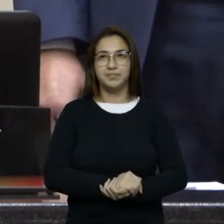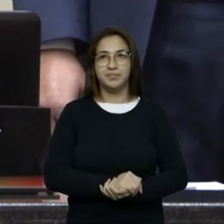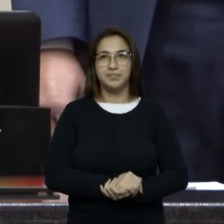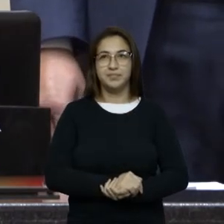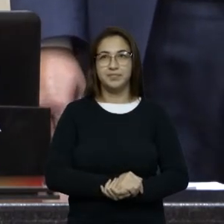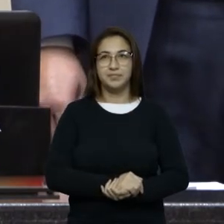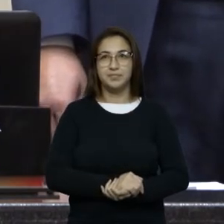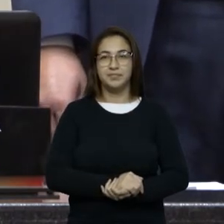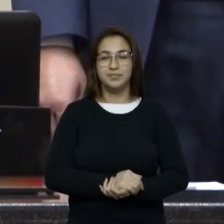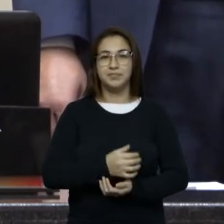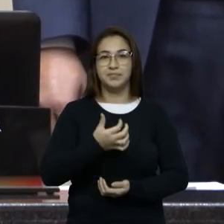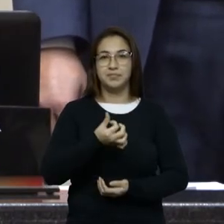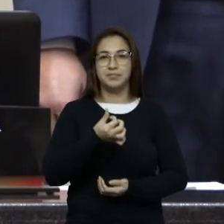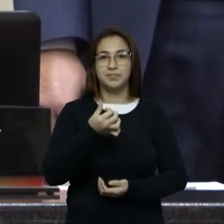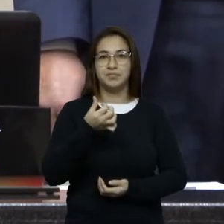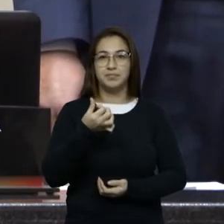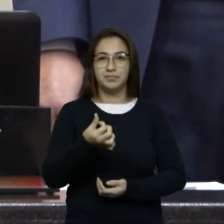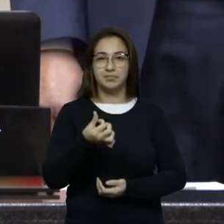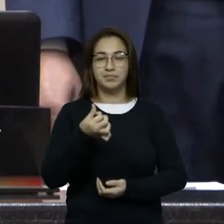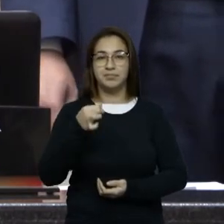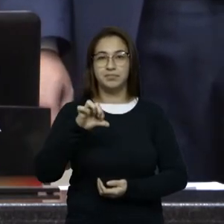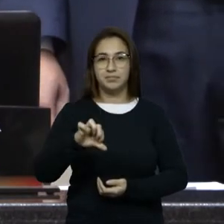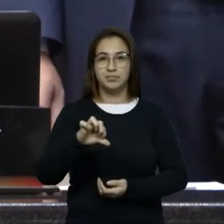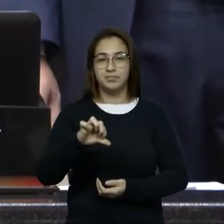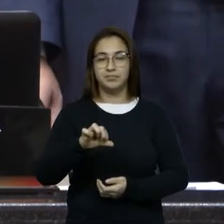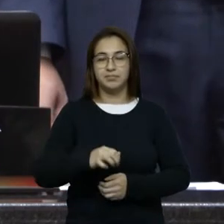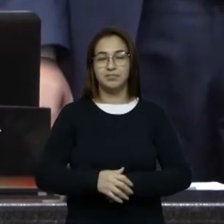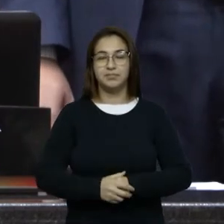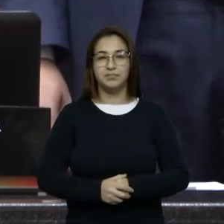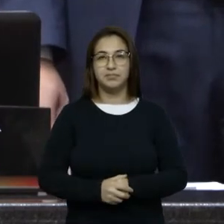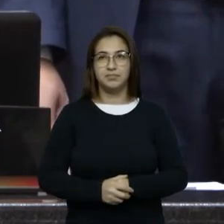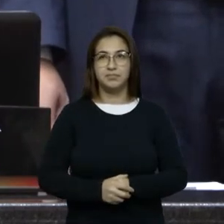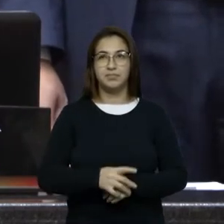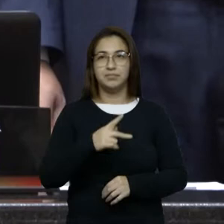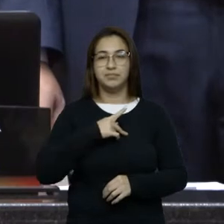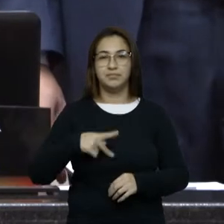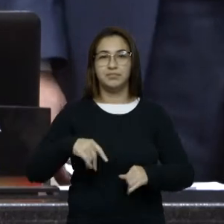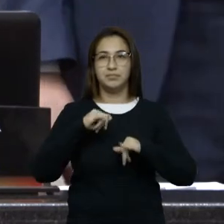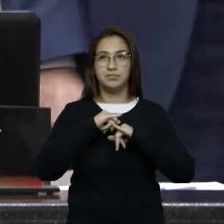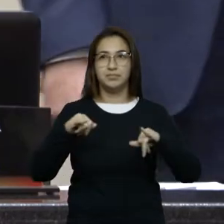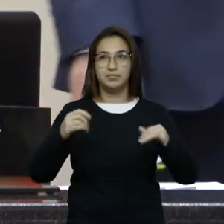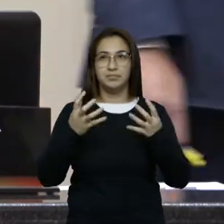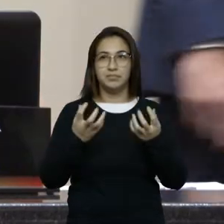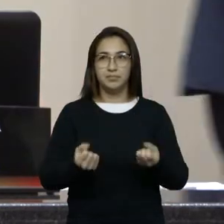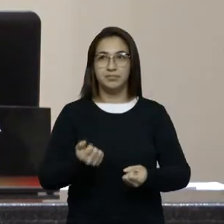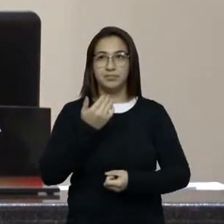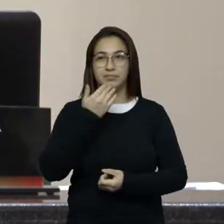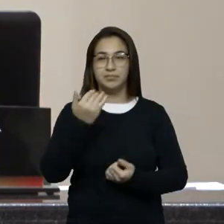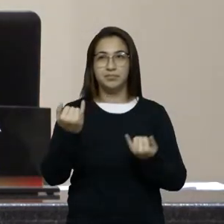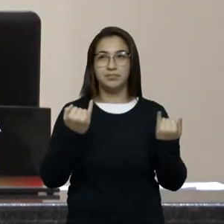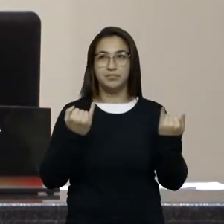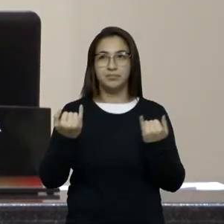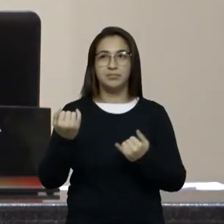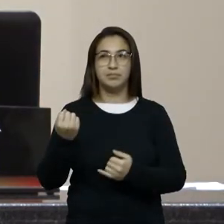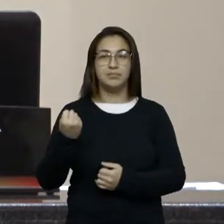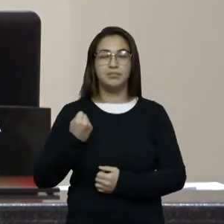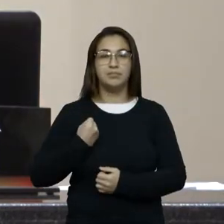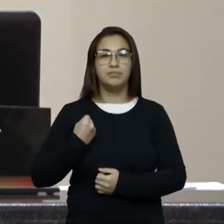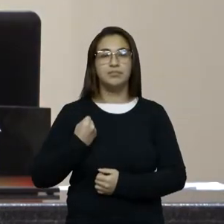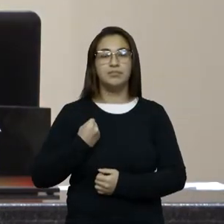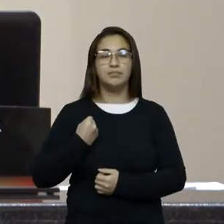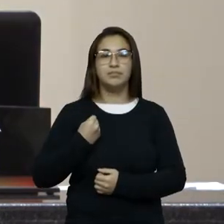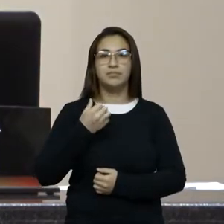6 69 o presidente comunica que difere o seguinte sobre os primeiros publicamente